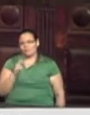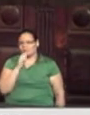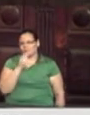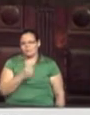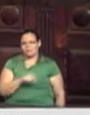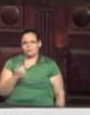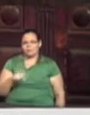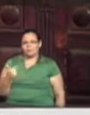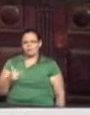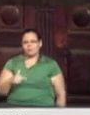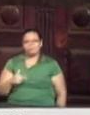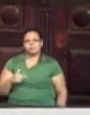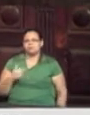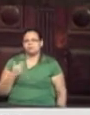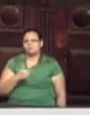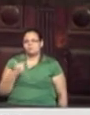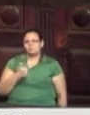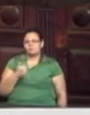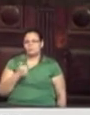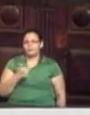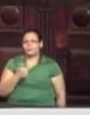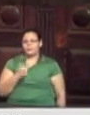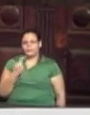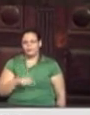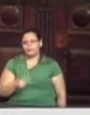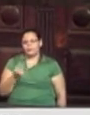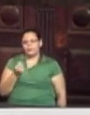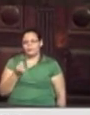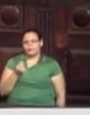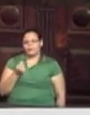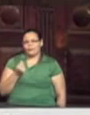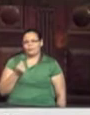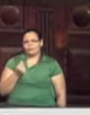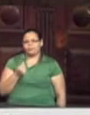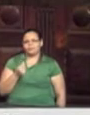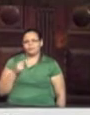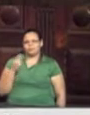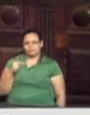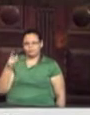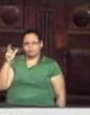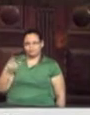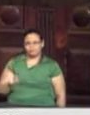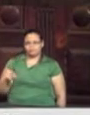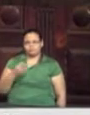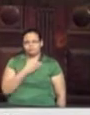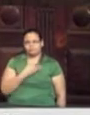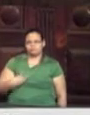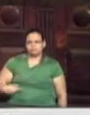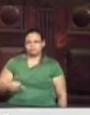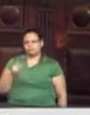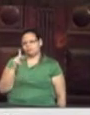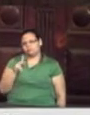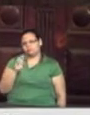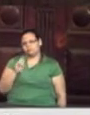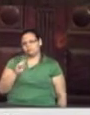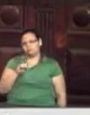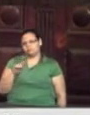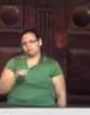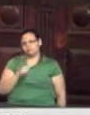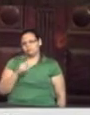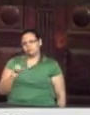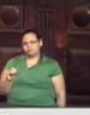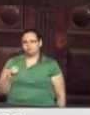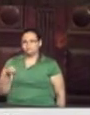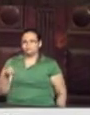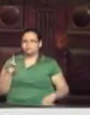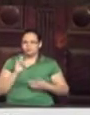ainda um segundo e espúrio reajuste dado pelo senhor governador Luiz Fernando Pezão. Então,